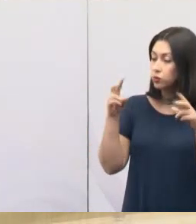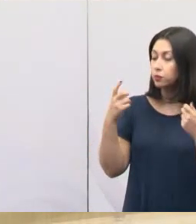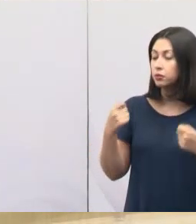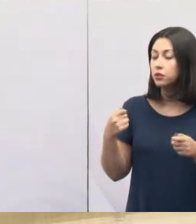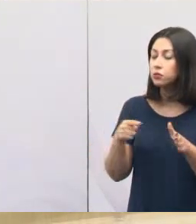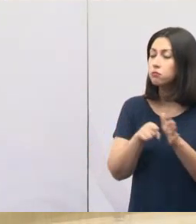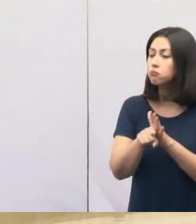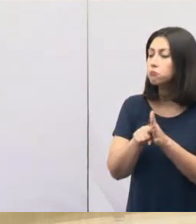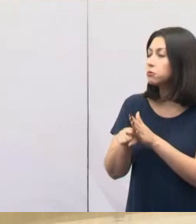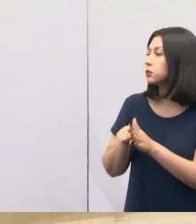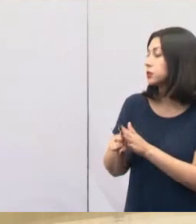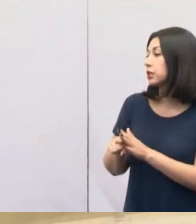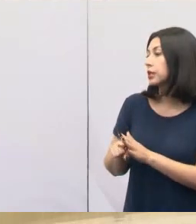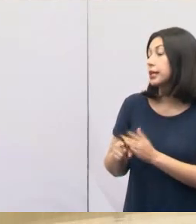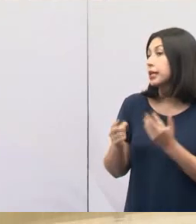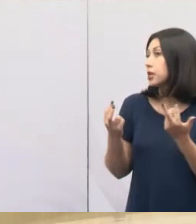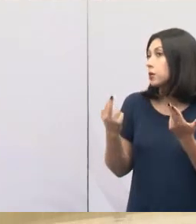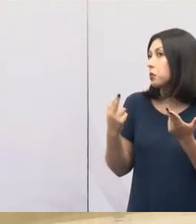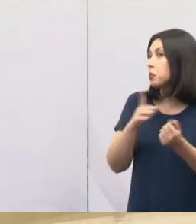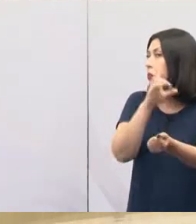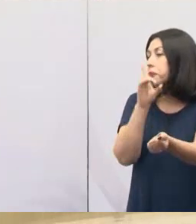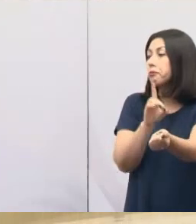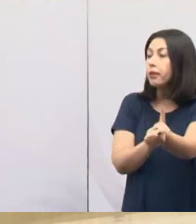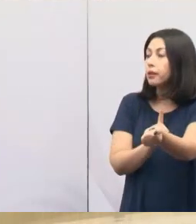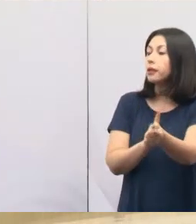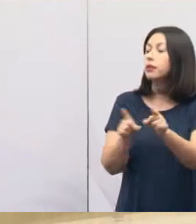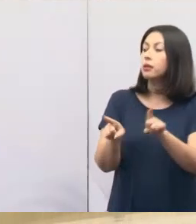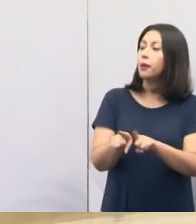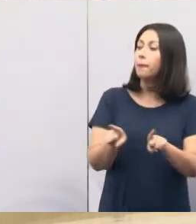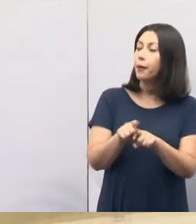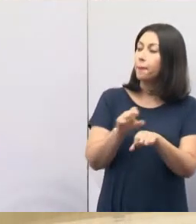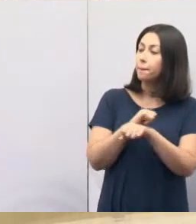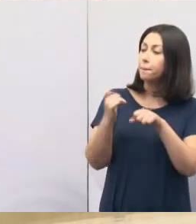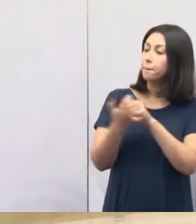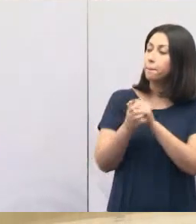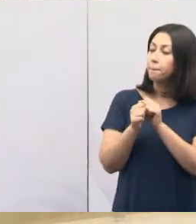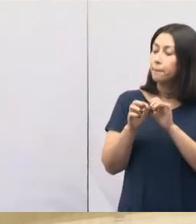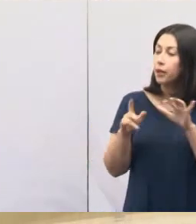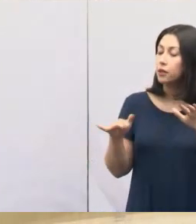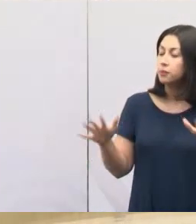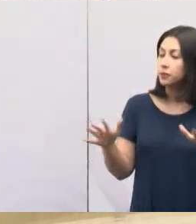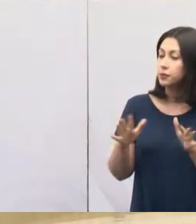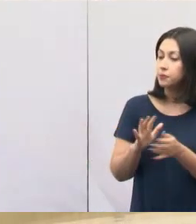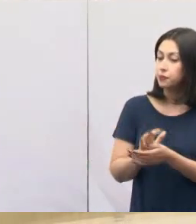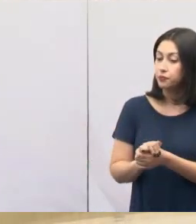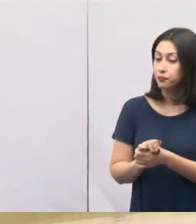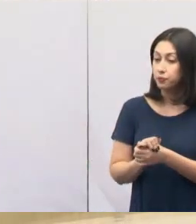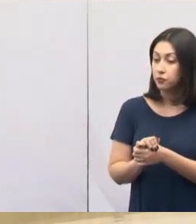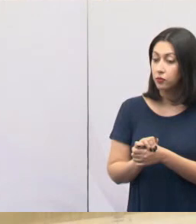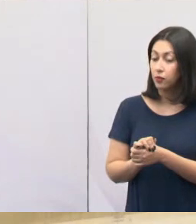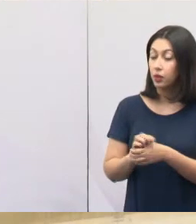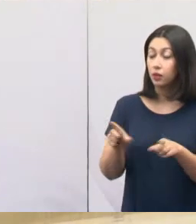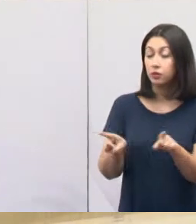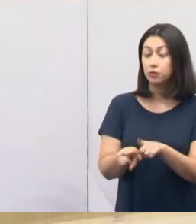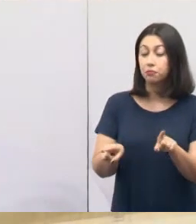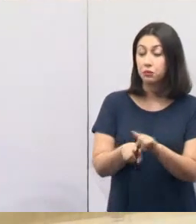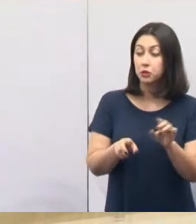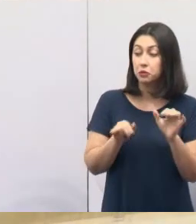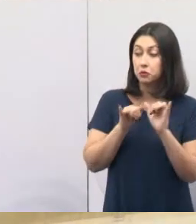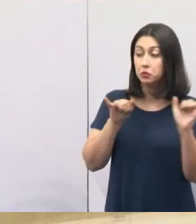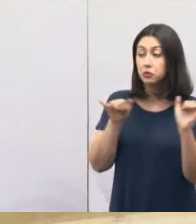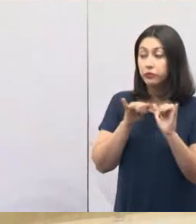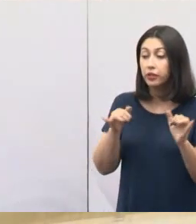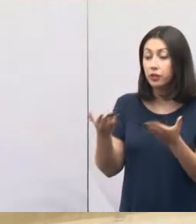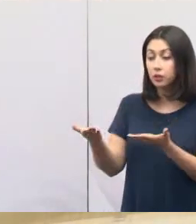verificados, como a dengue e por conta da pandemia a Covid-19. Cumpre informar que também são